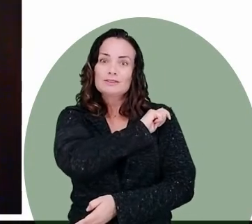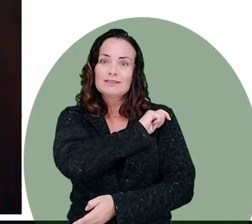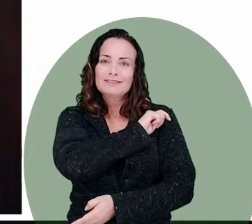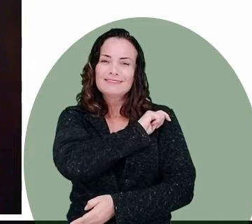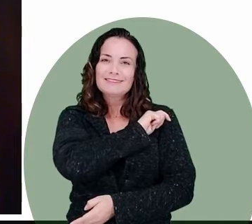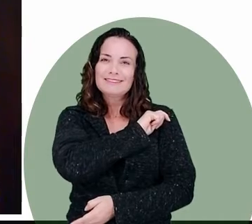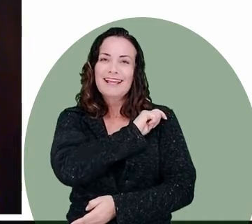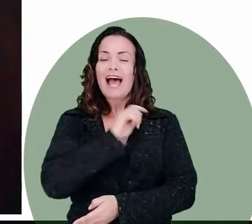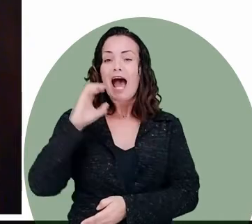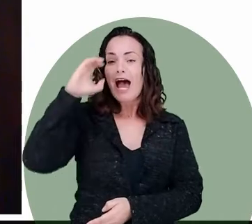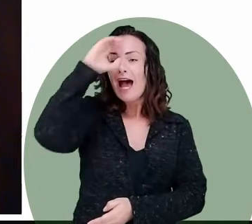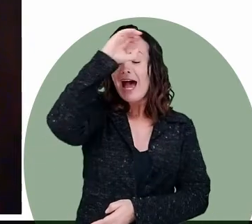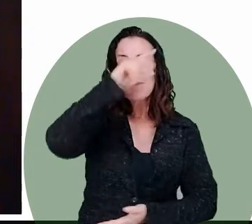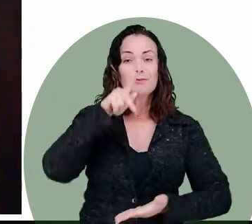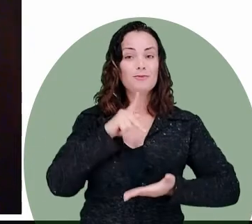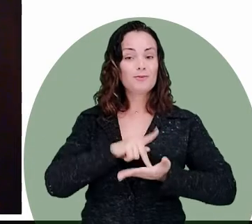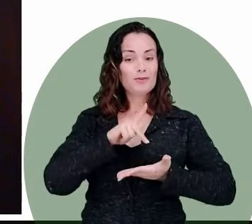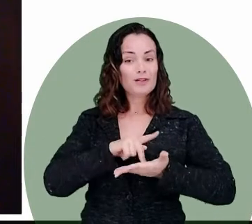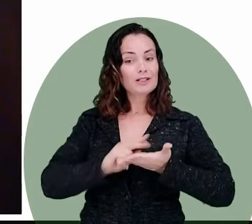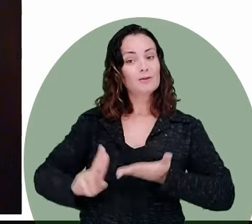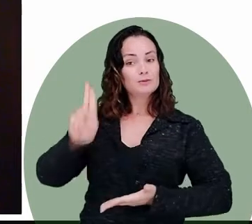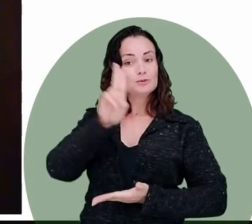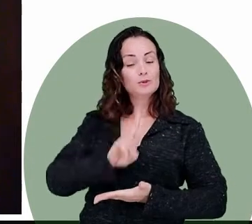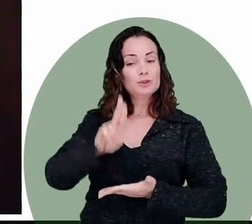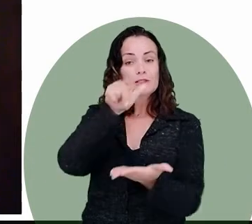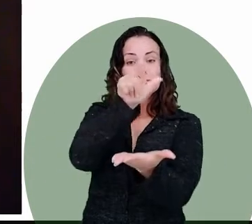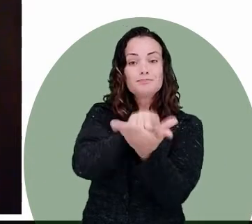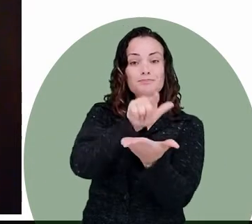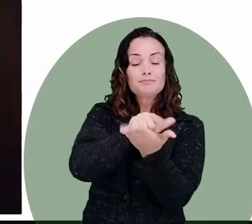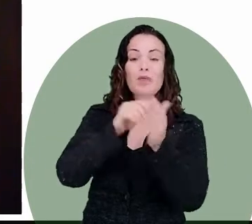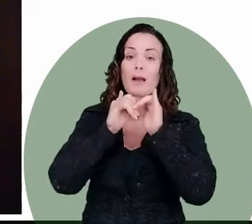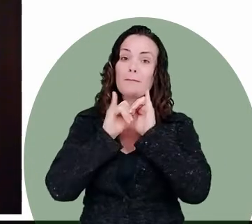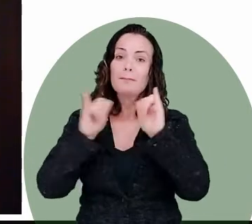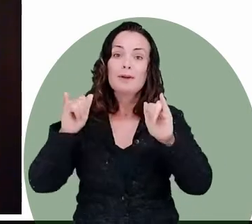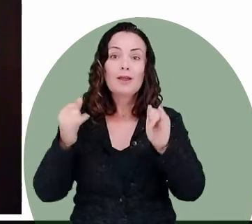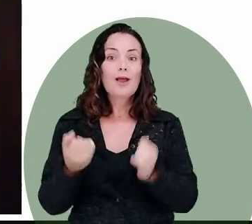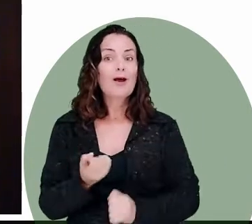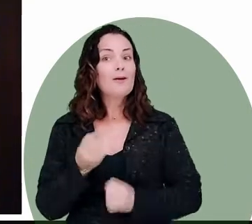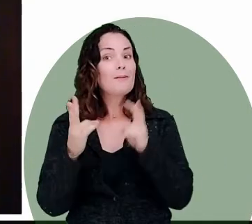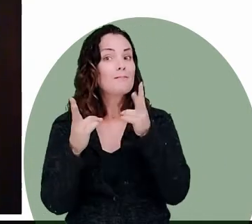se alfabetizando através do bilhete. Olha